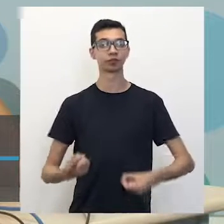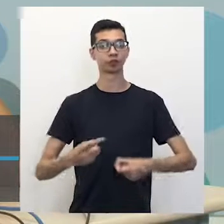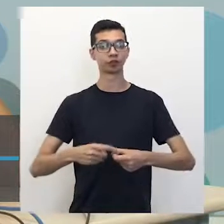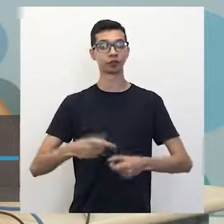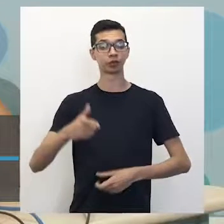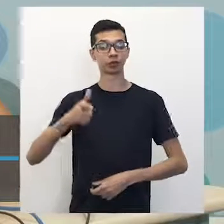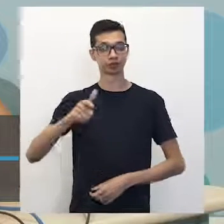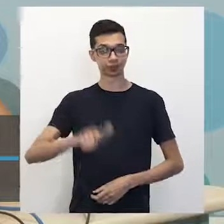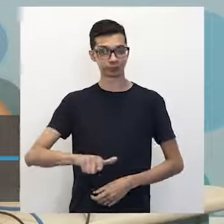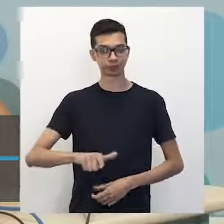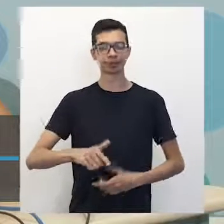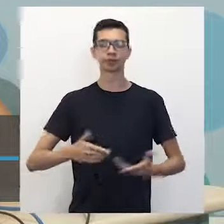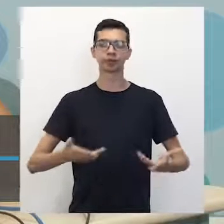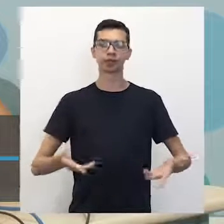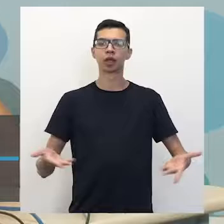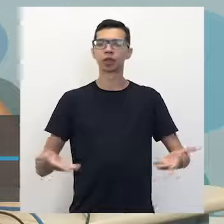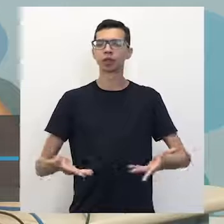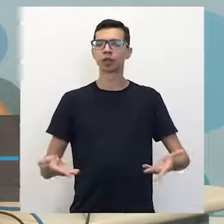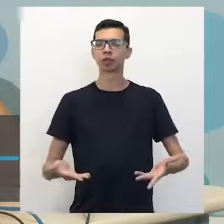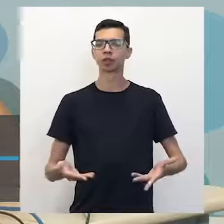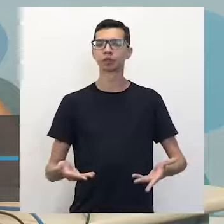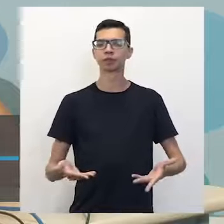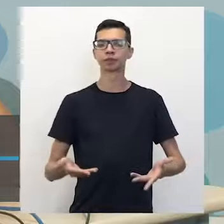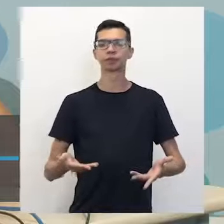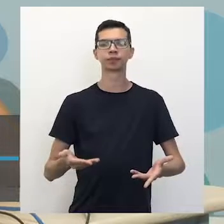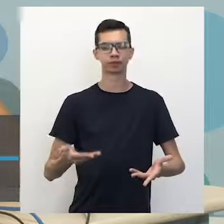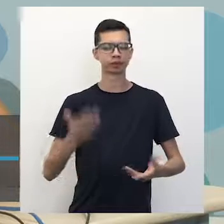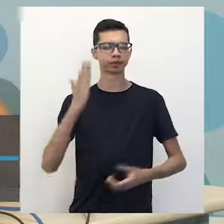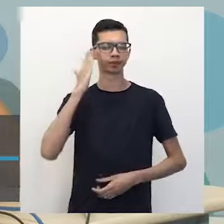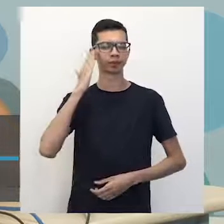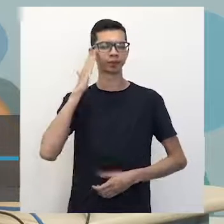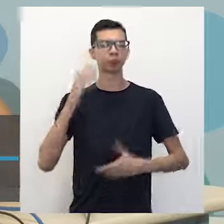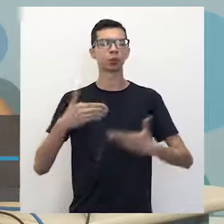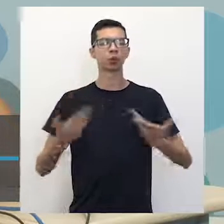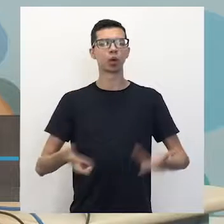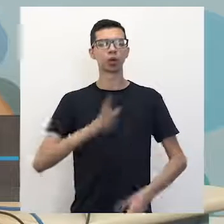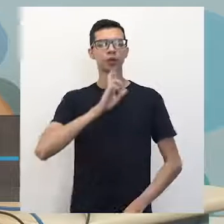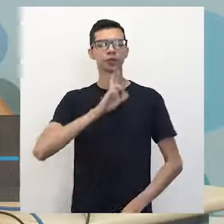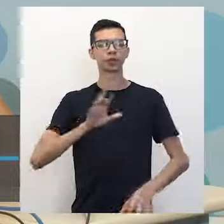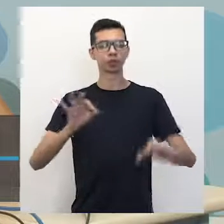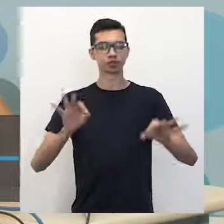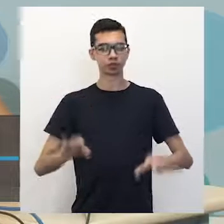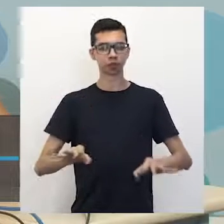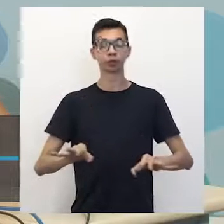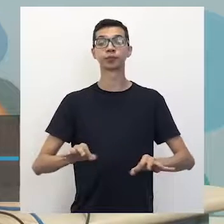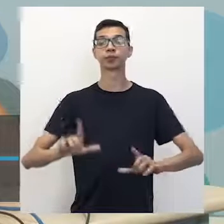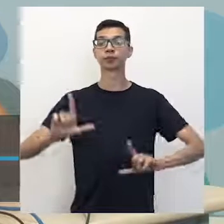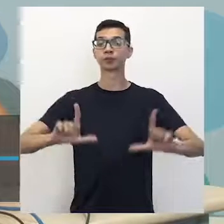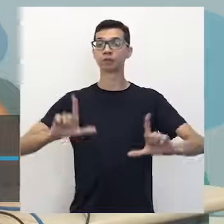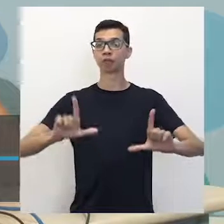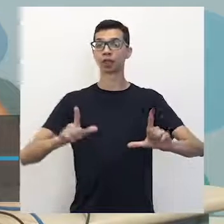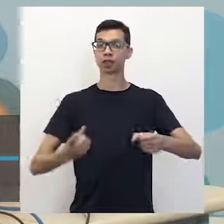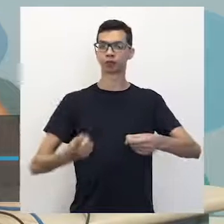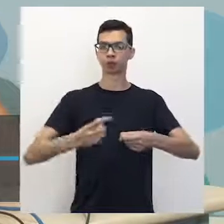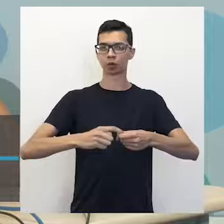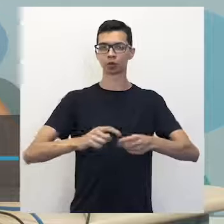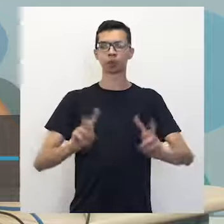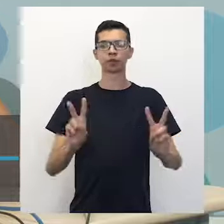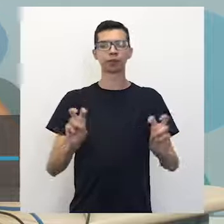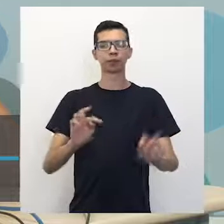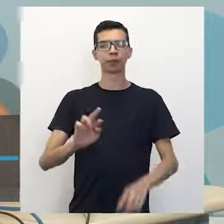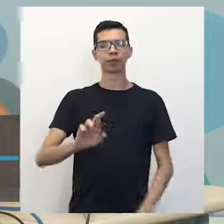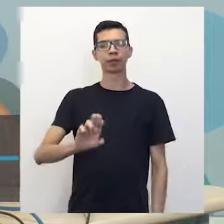voltamos aí. Vamos ver então qual que é a resposta correta. Eu vou pedir para voltar na tela lá do sistema trienal, que